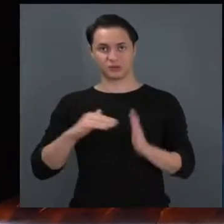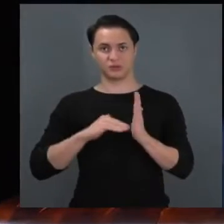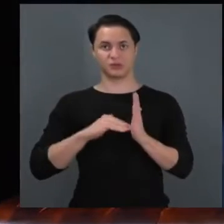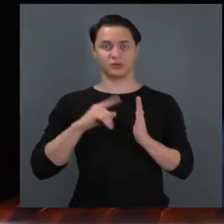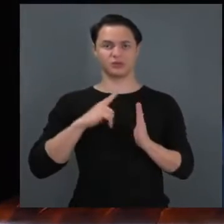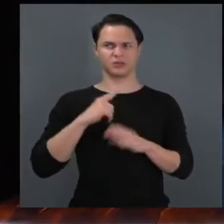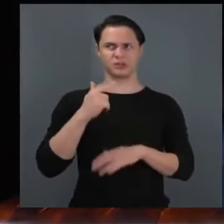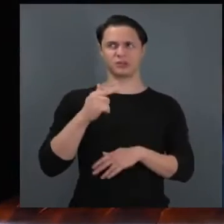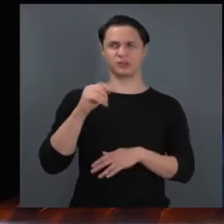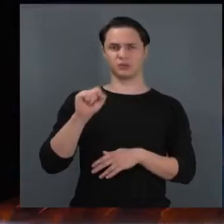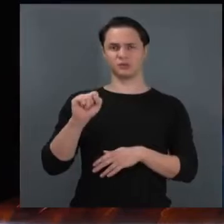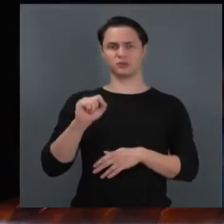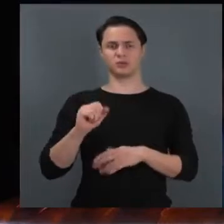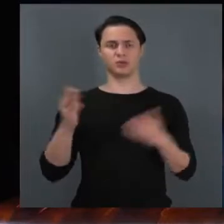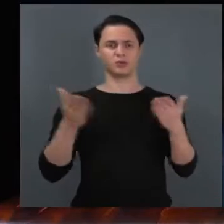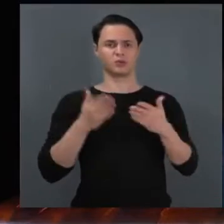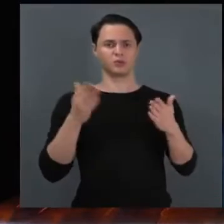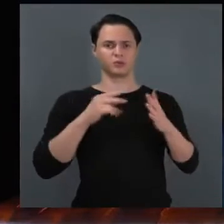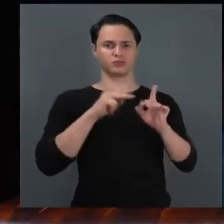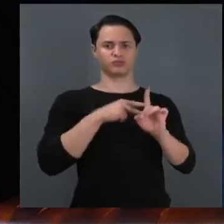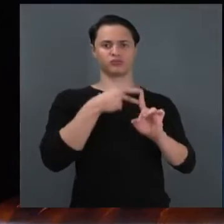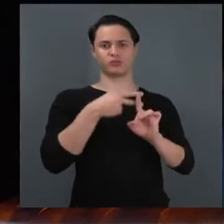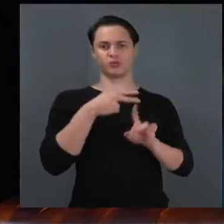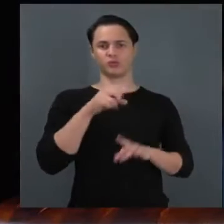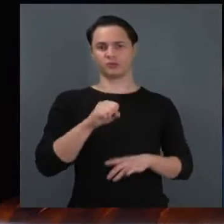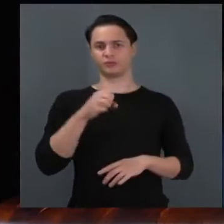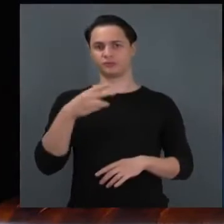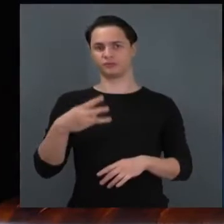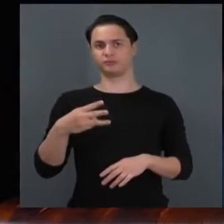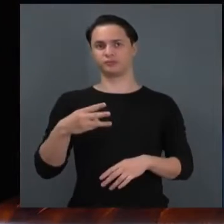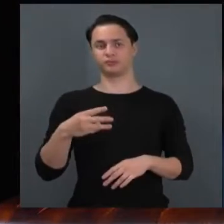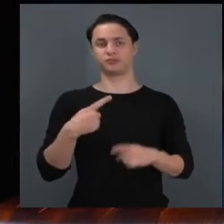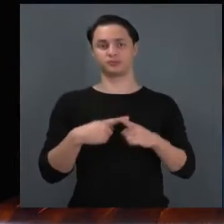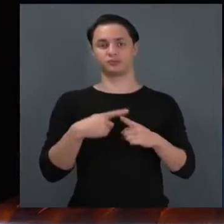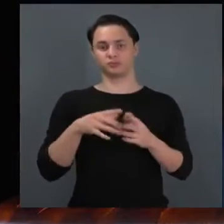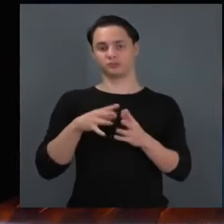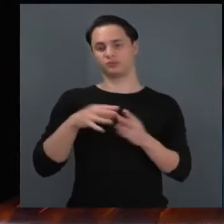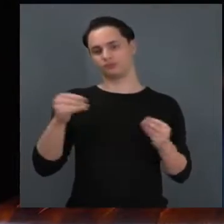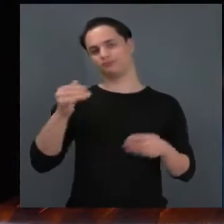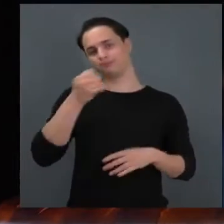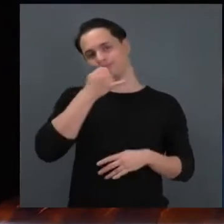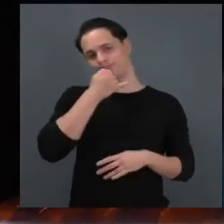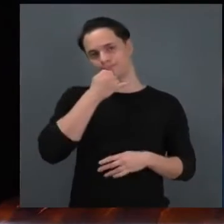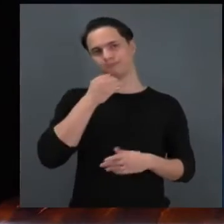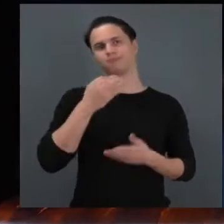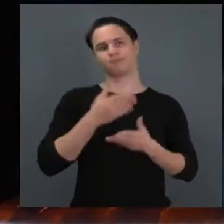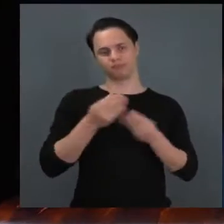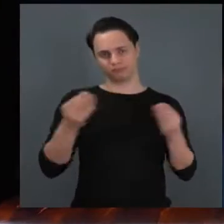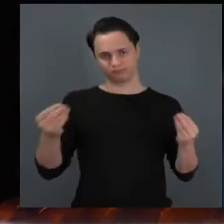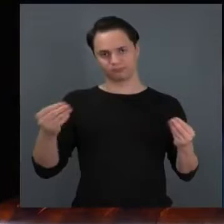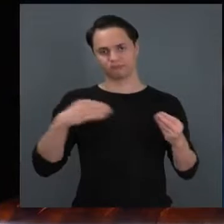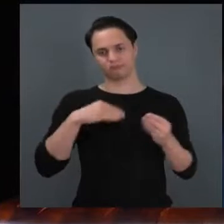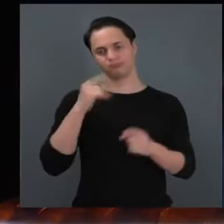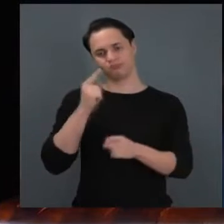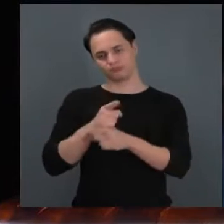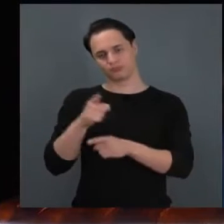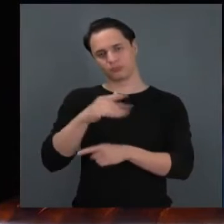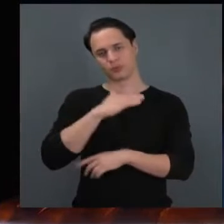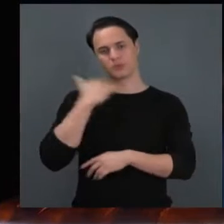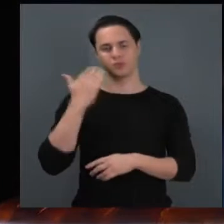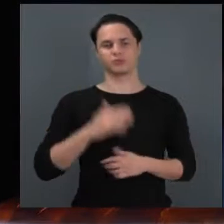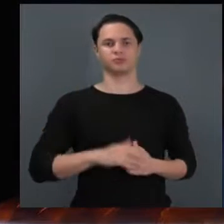em 78. Agora aqui já é 83, porque os desaparecidos, infelizmente, muitos vão aparecendo os